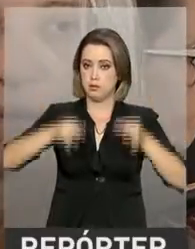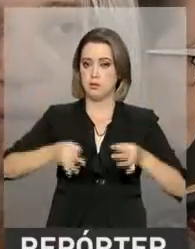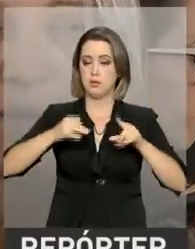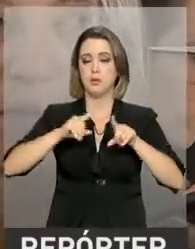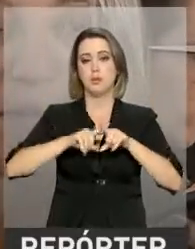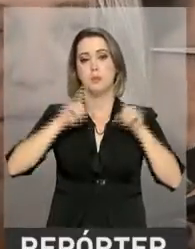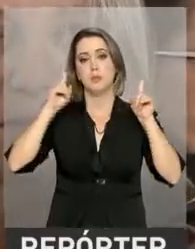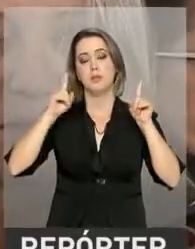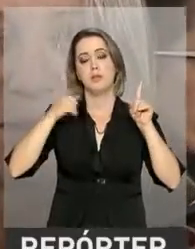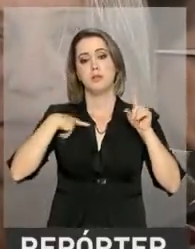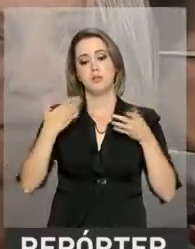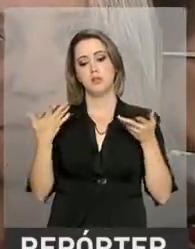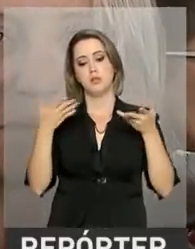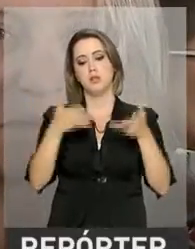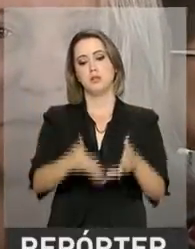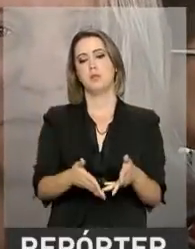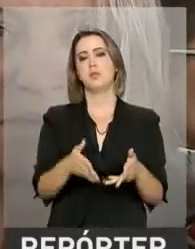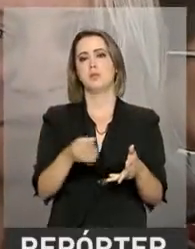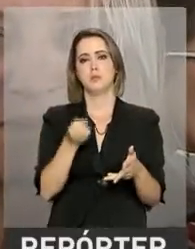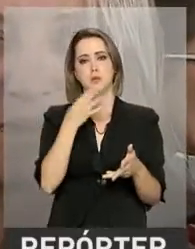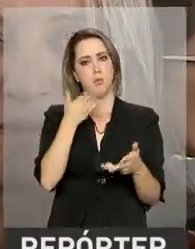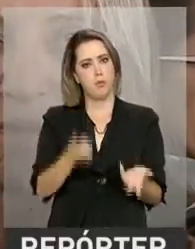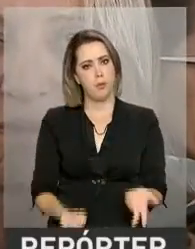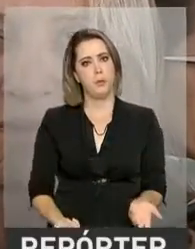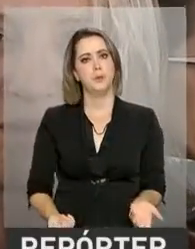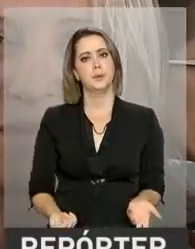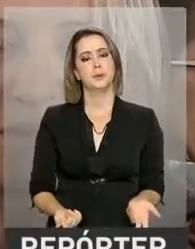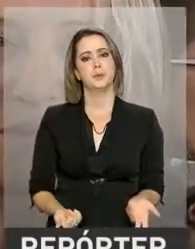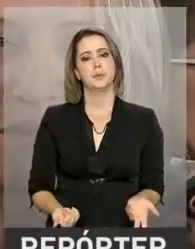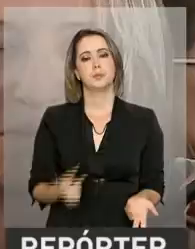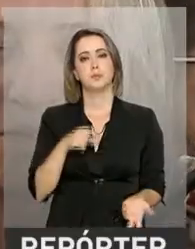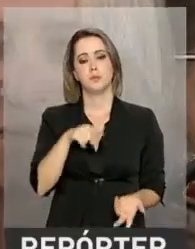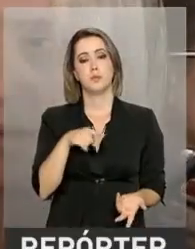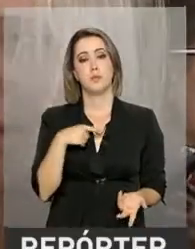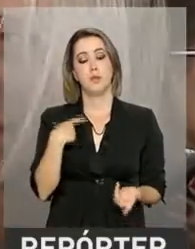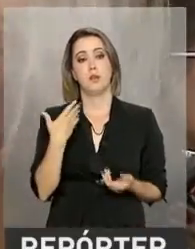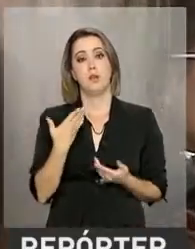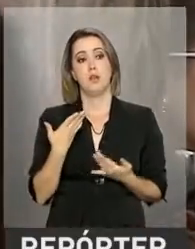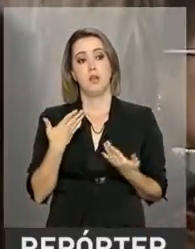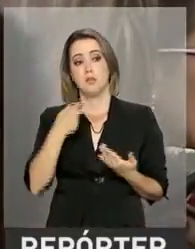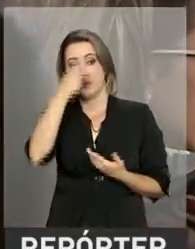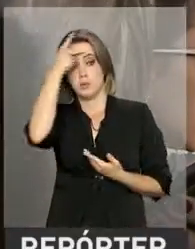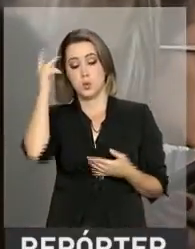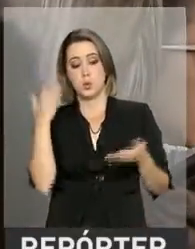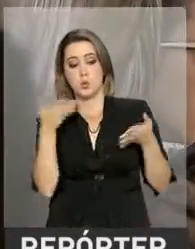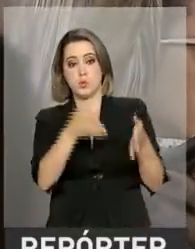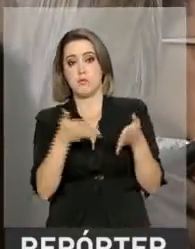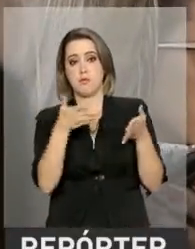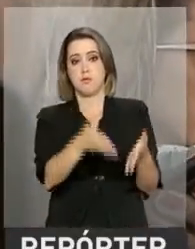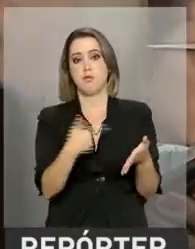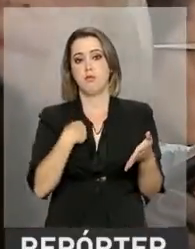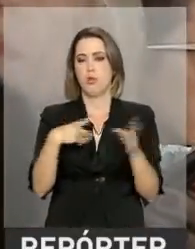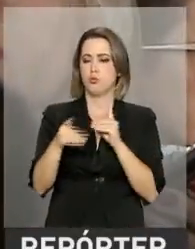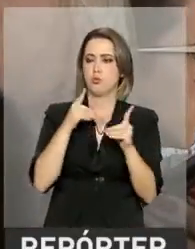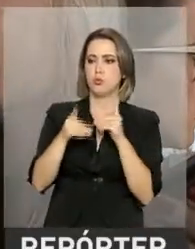com uma participação muito grande o nível de presença e participação